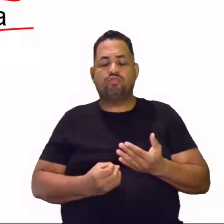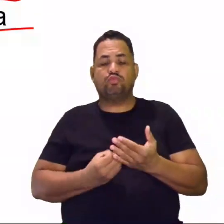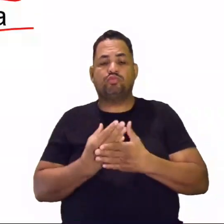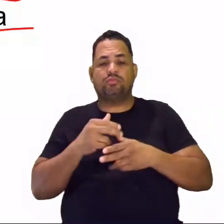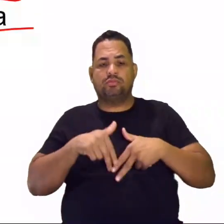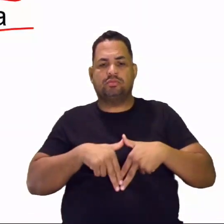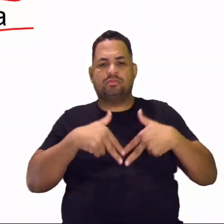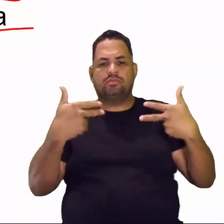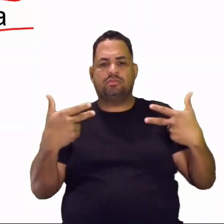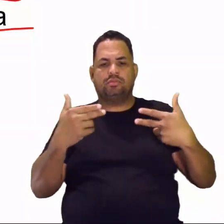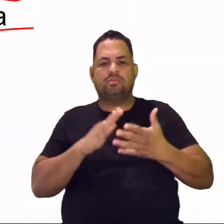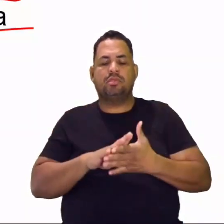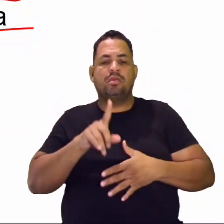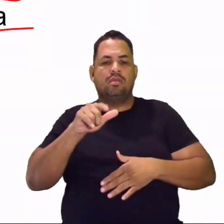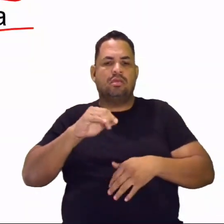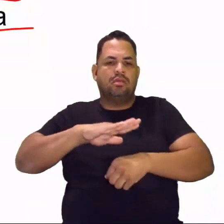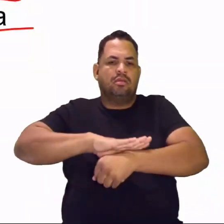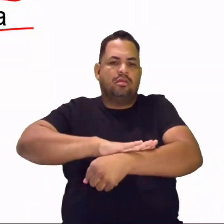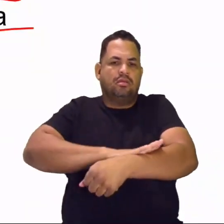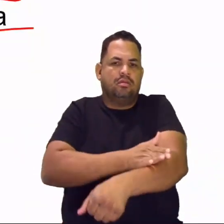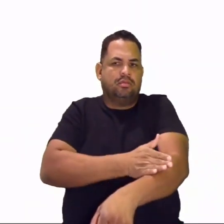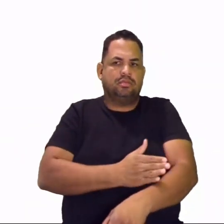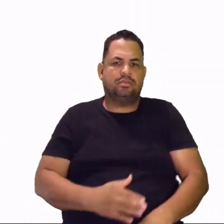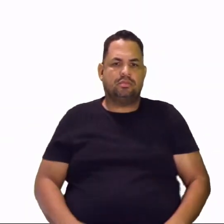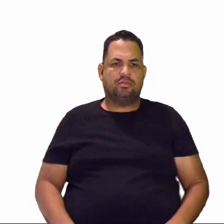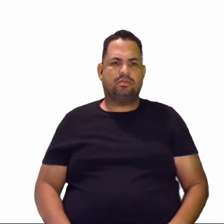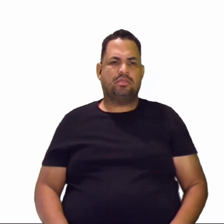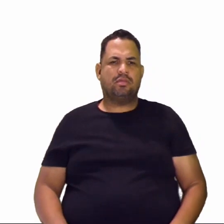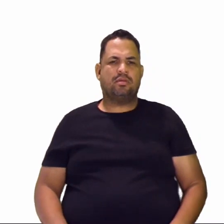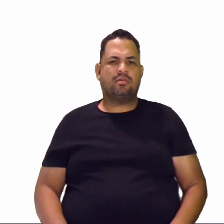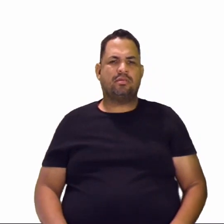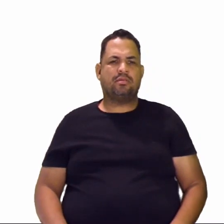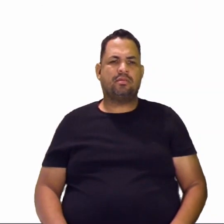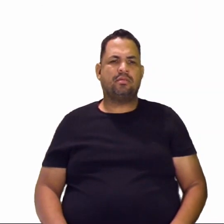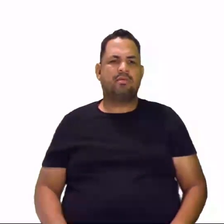é considerada racismo, tá certo?